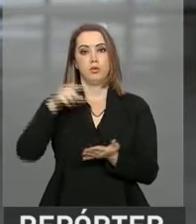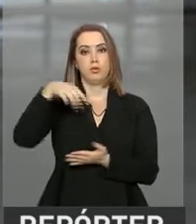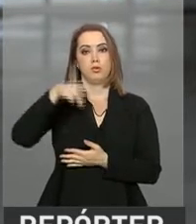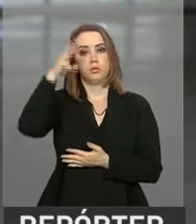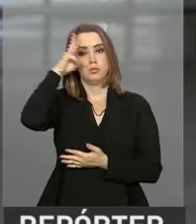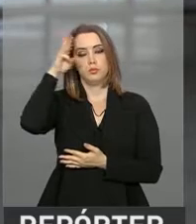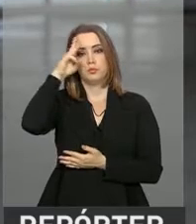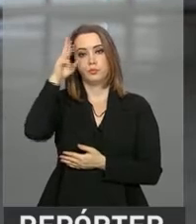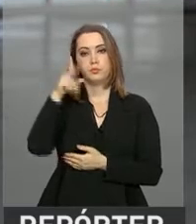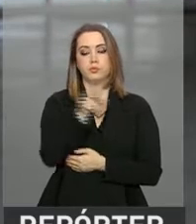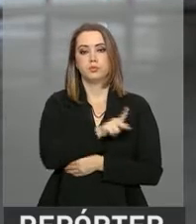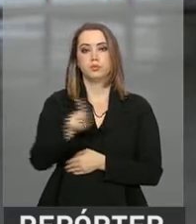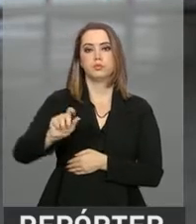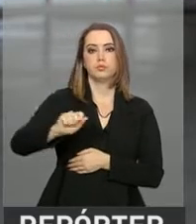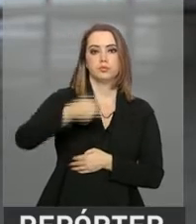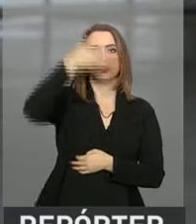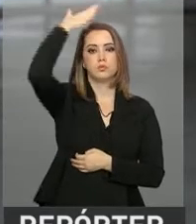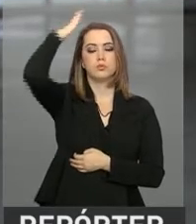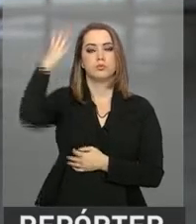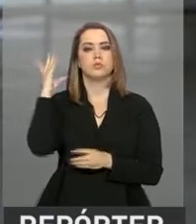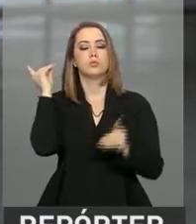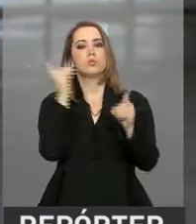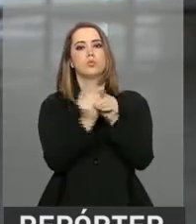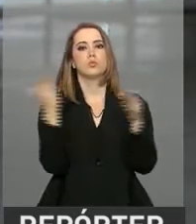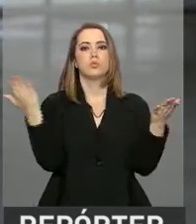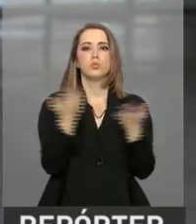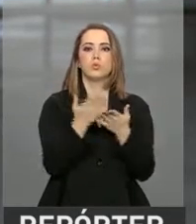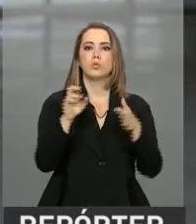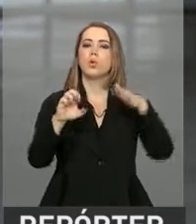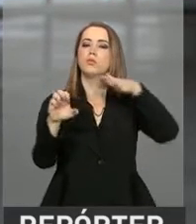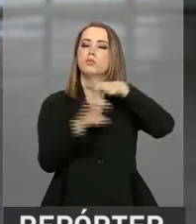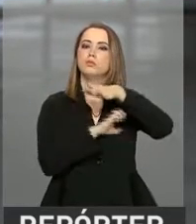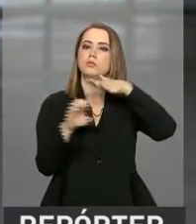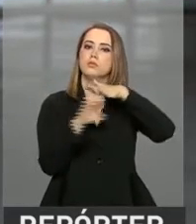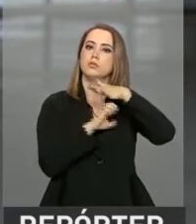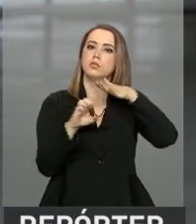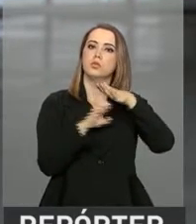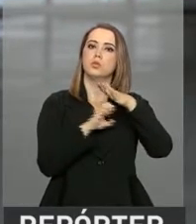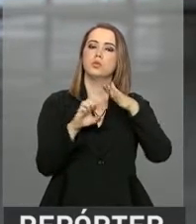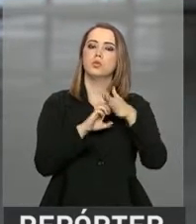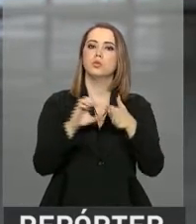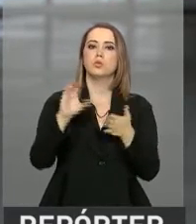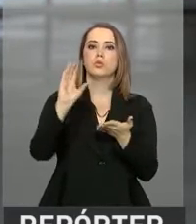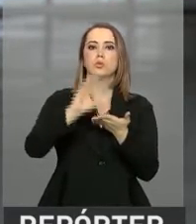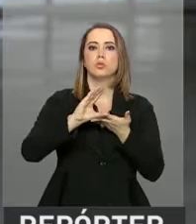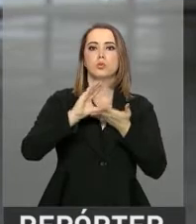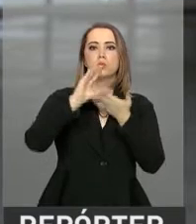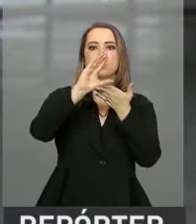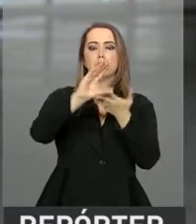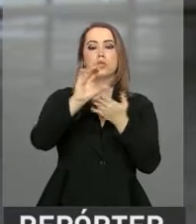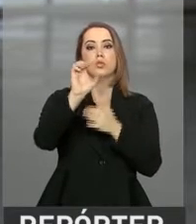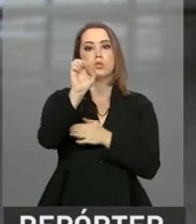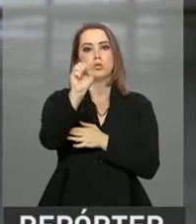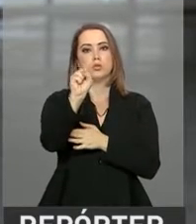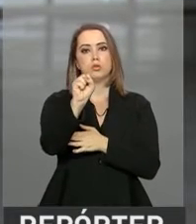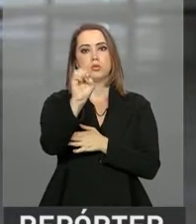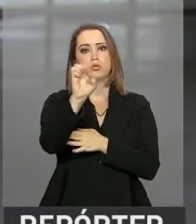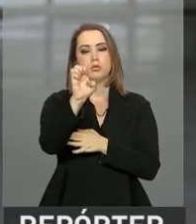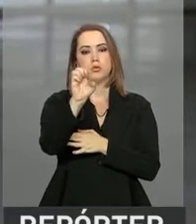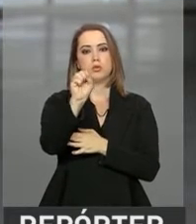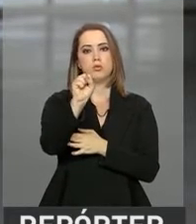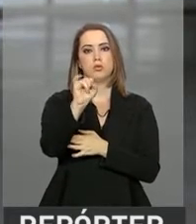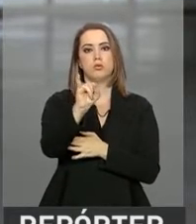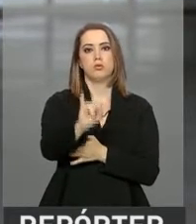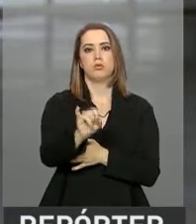exercício Michel Temer recebeu aqui no Palácio do Planalto empresários do Conselho Nacional do Serviço Social da Indústria, o SESI, que